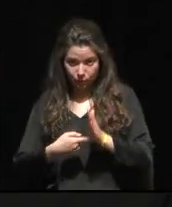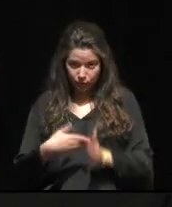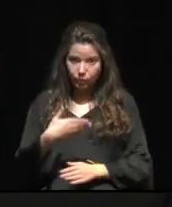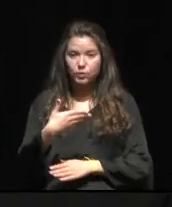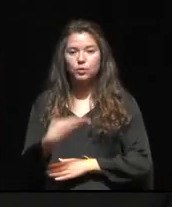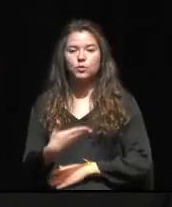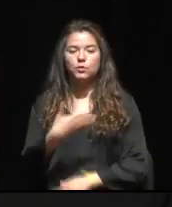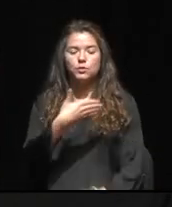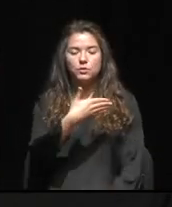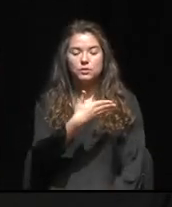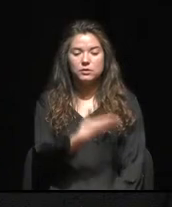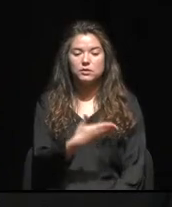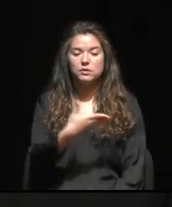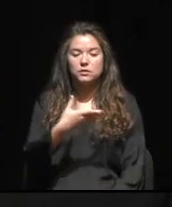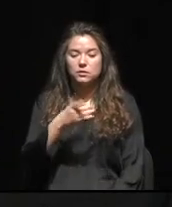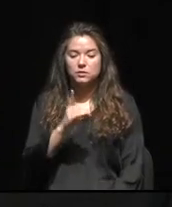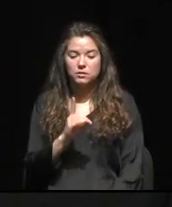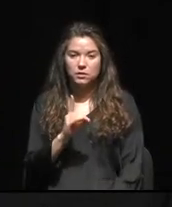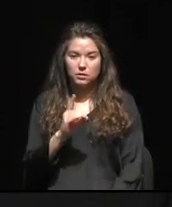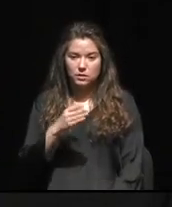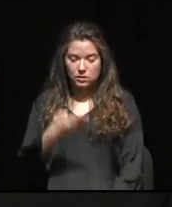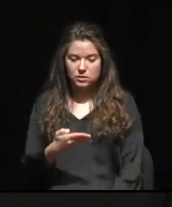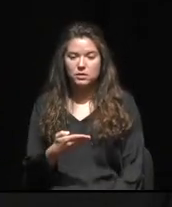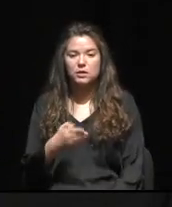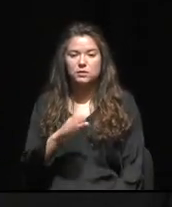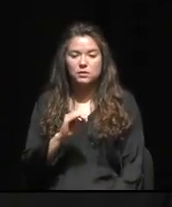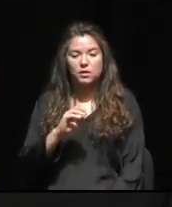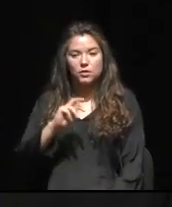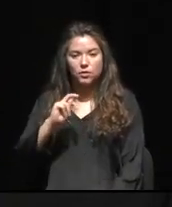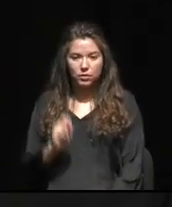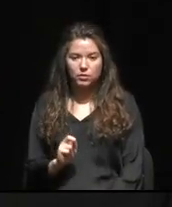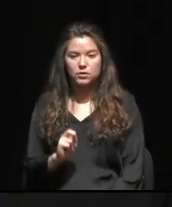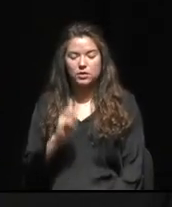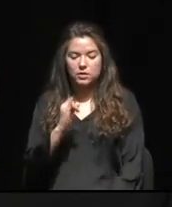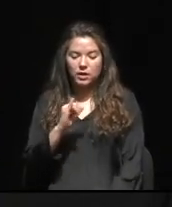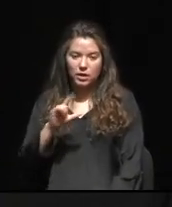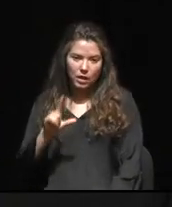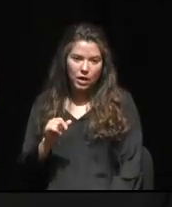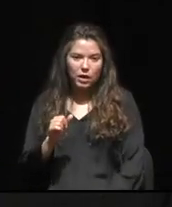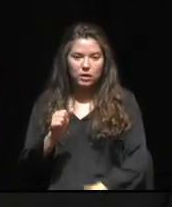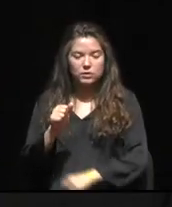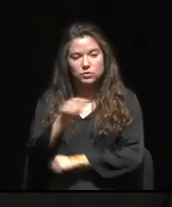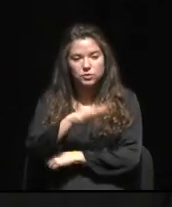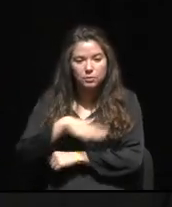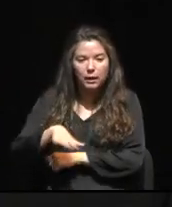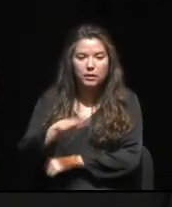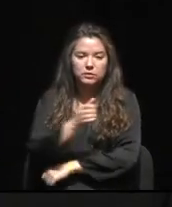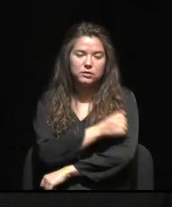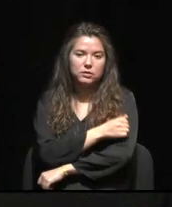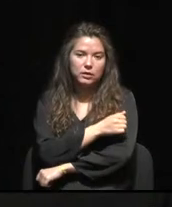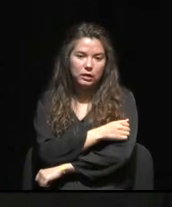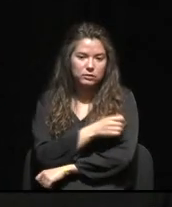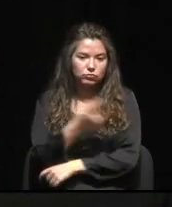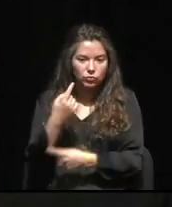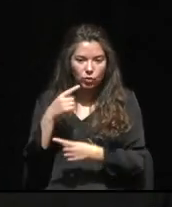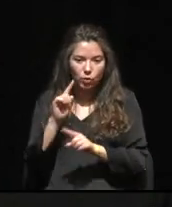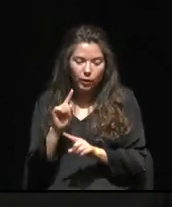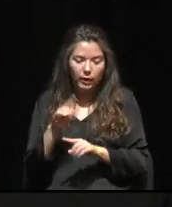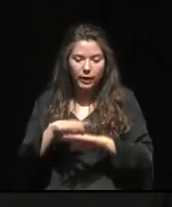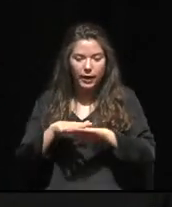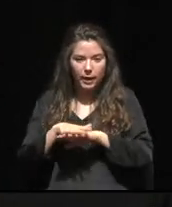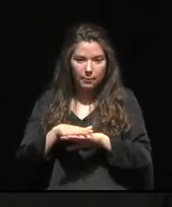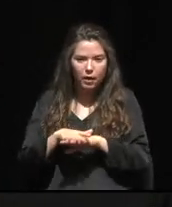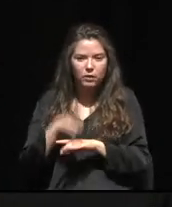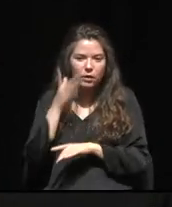recomendação 10703 da iniciativa Liberal espaços não habitacionais em bairros municipais ponto 1 quem